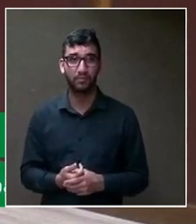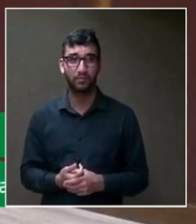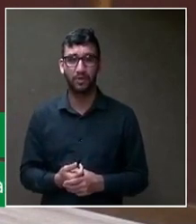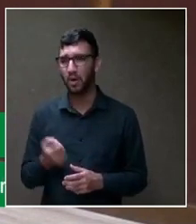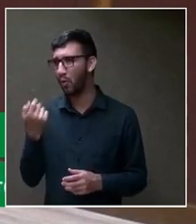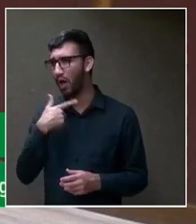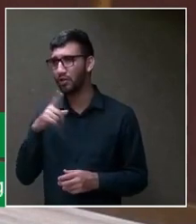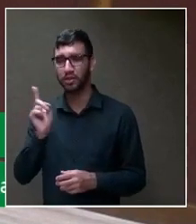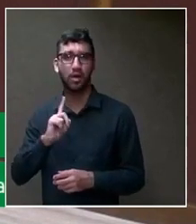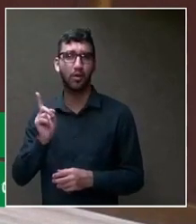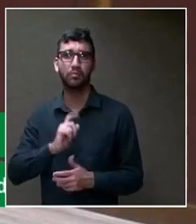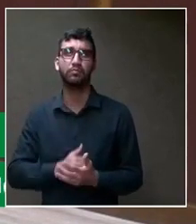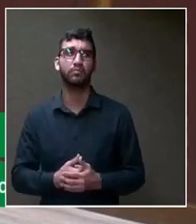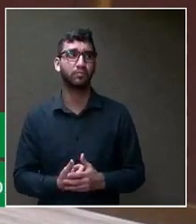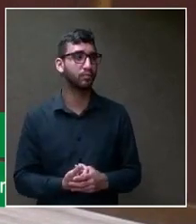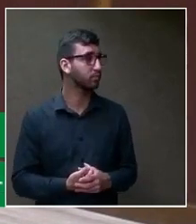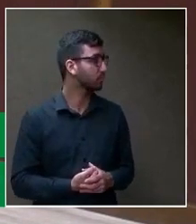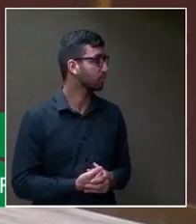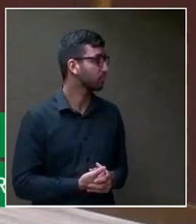comentou na época.